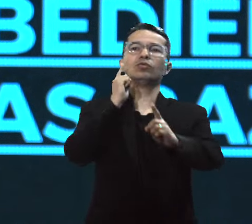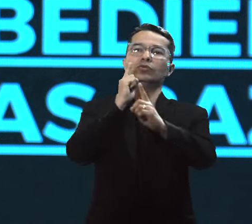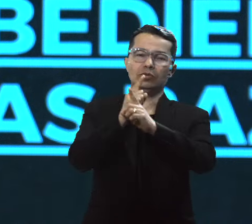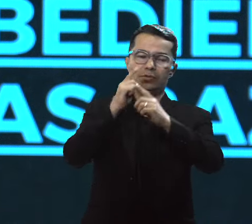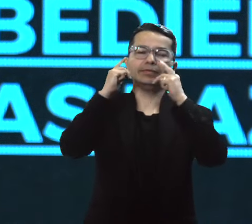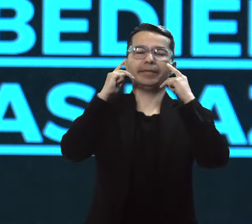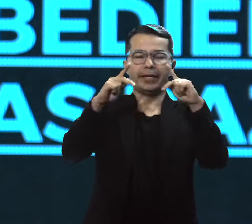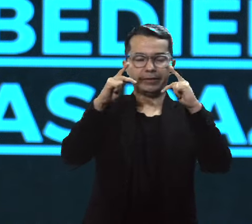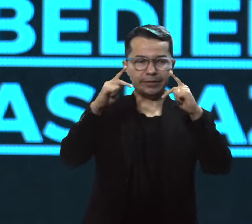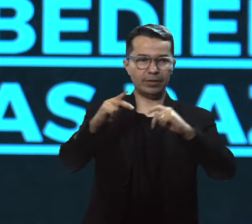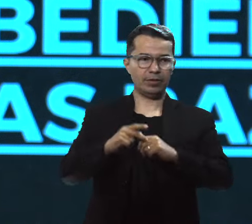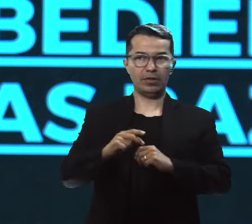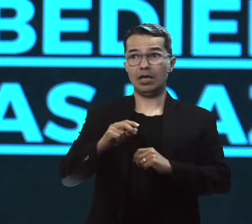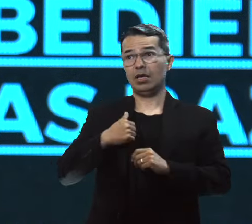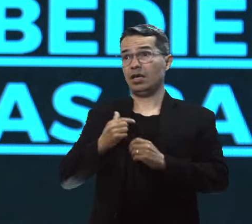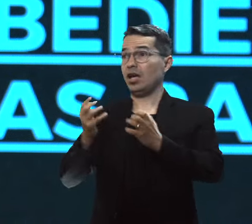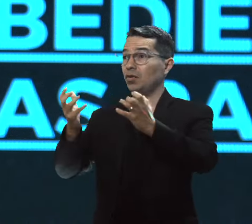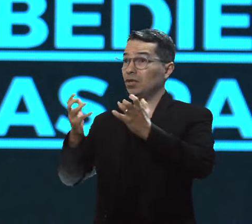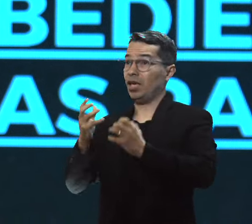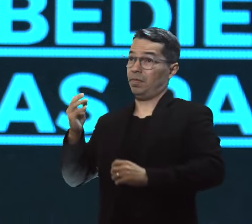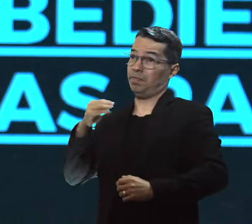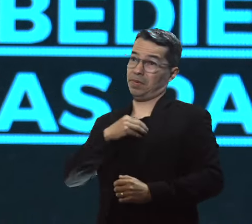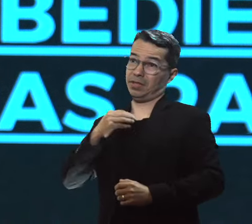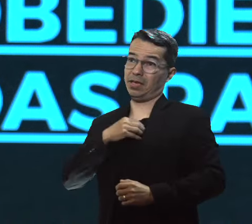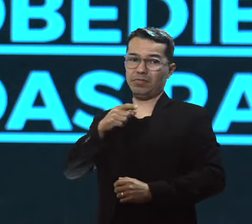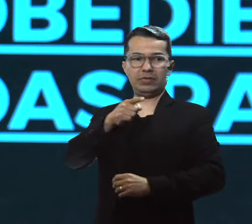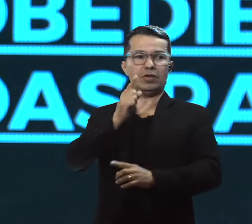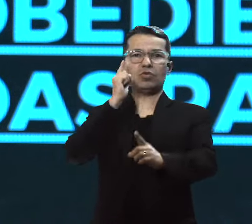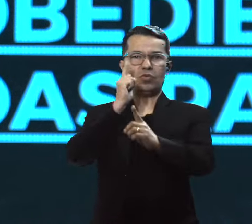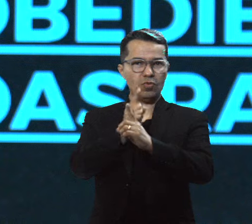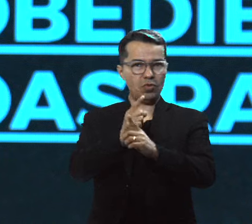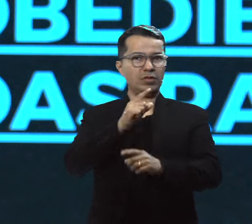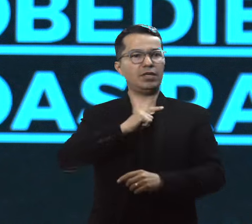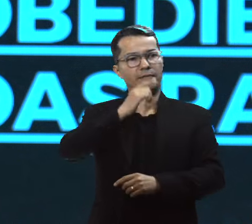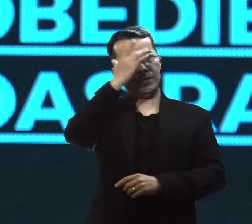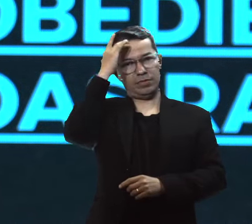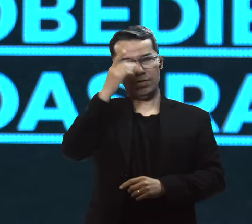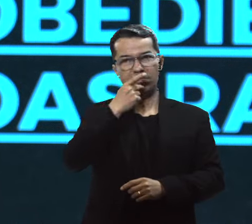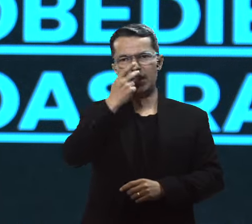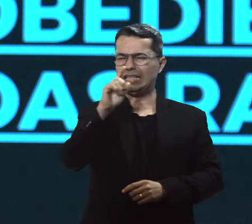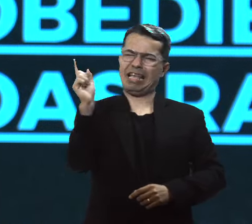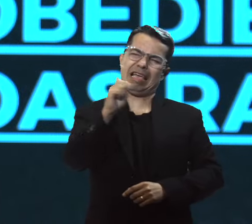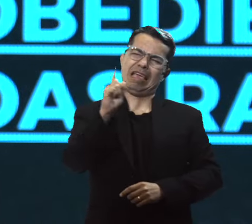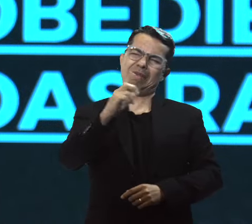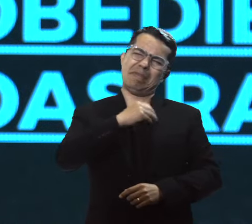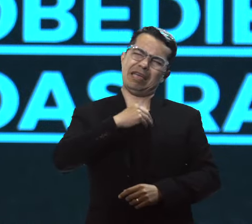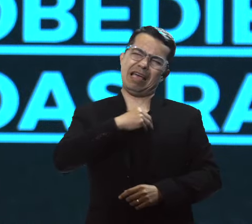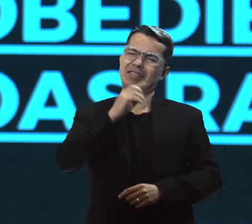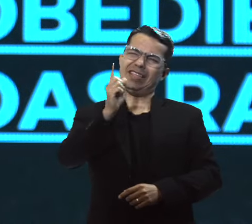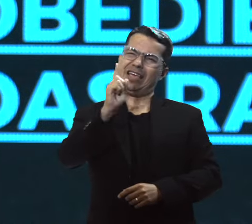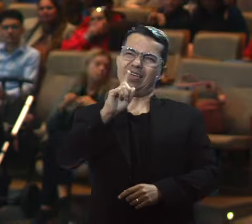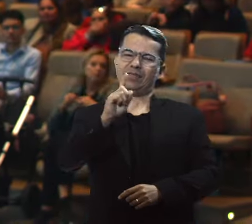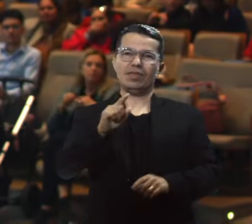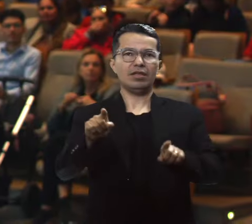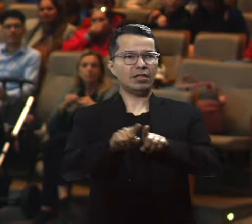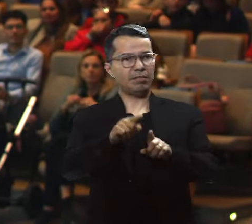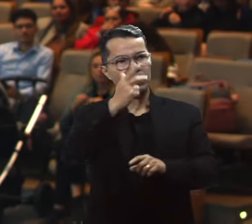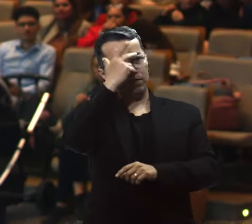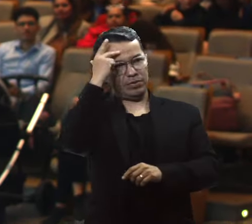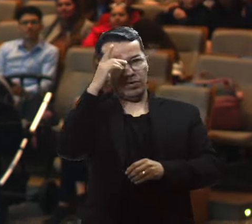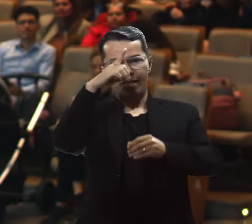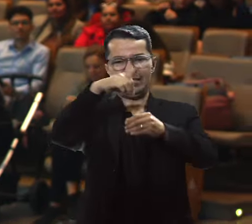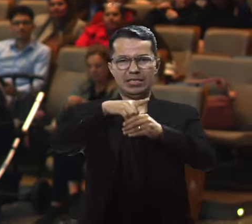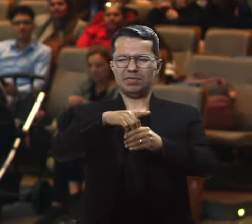quero viver com o meu pecadinho lá de estimação. Você vai encontrar um camarada dizendo que aquilo não é pecado. Eu não quero dar o dízimo. Você vai encontrar alguém dizendo que não